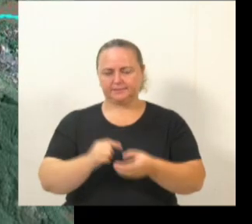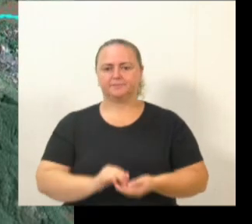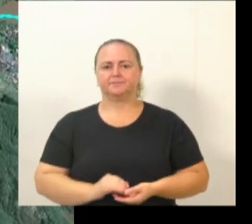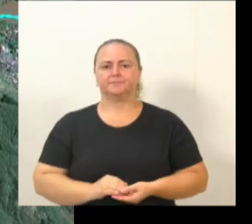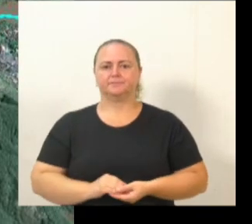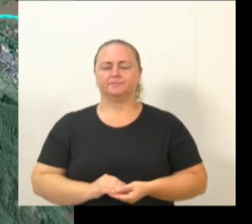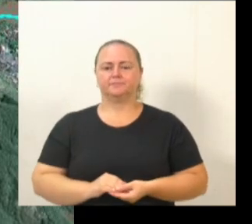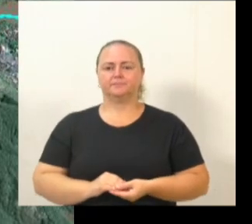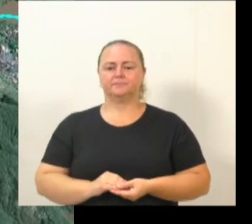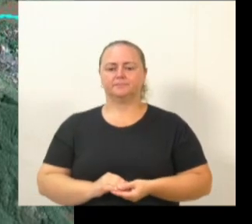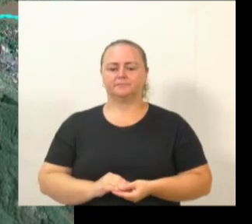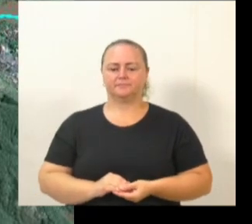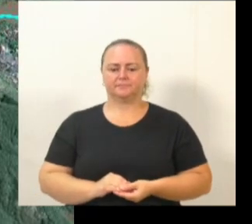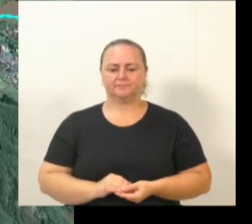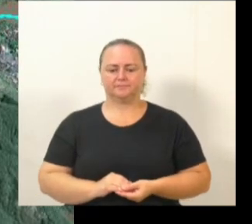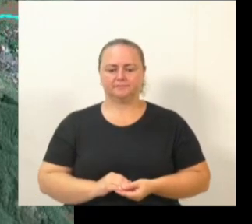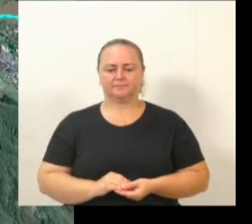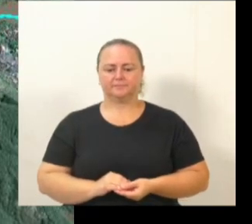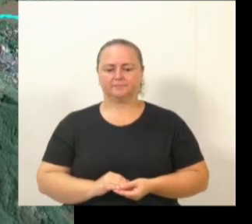Indo especificamente